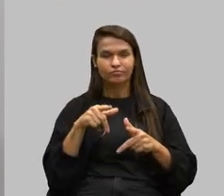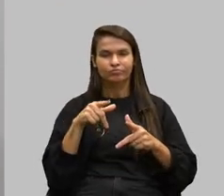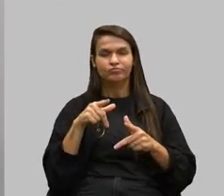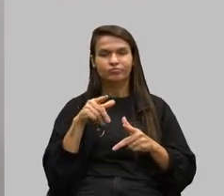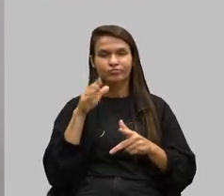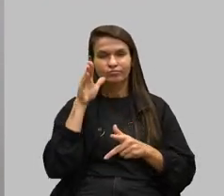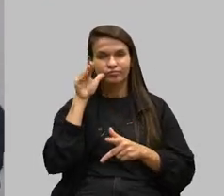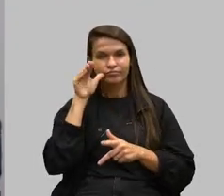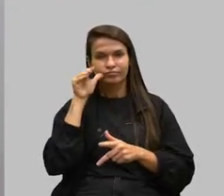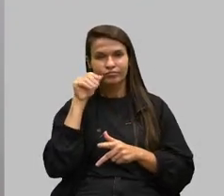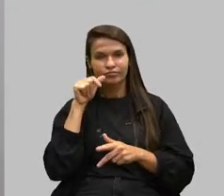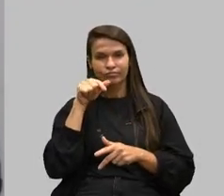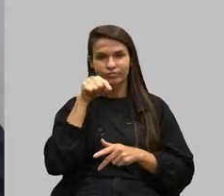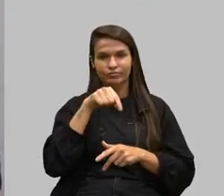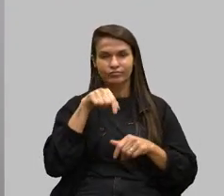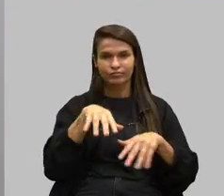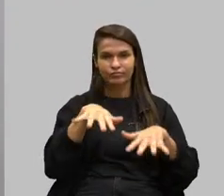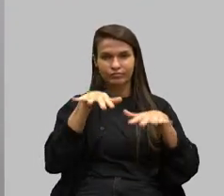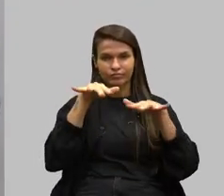aqui na